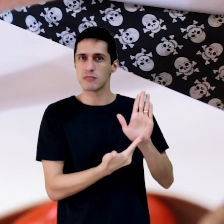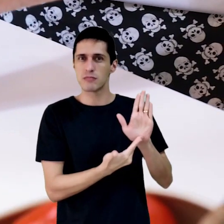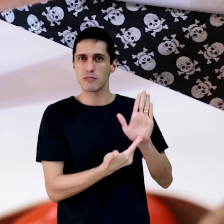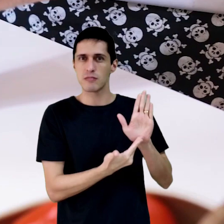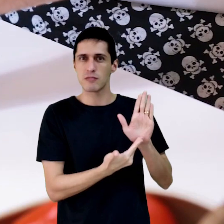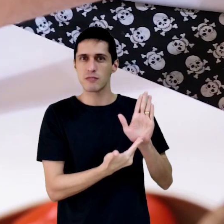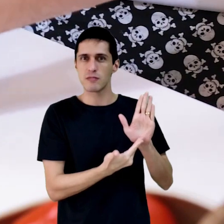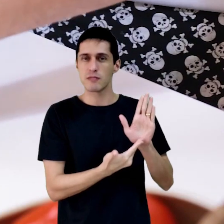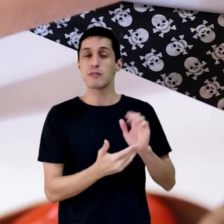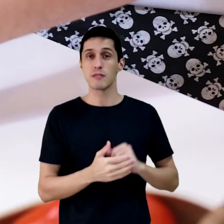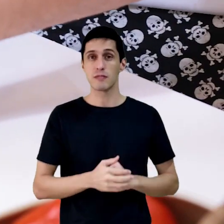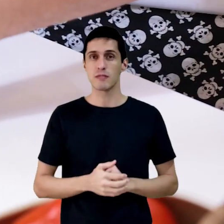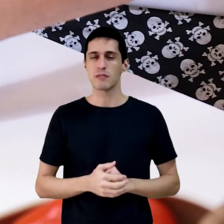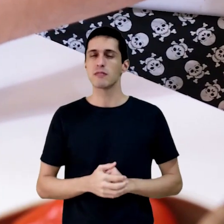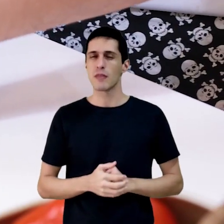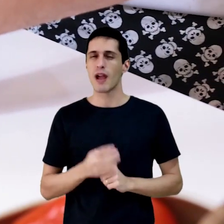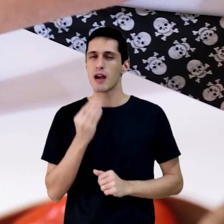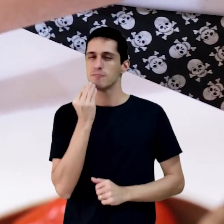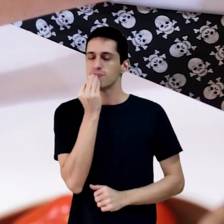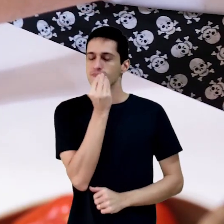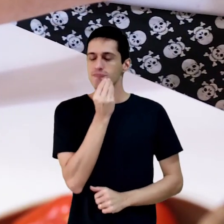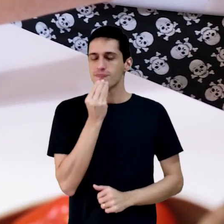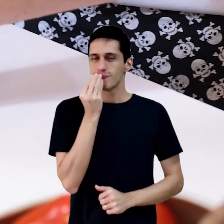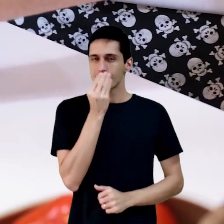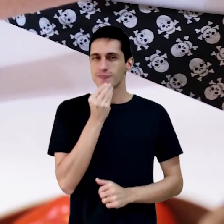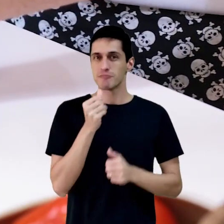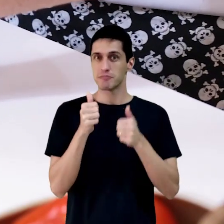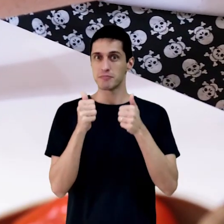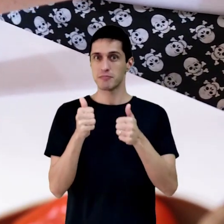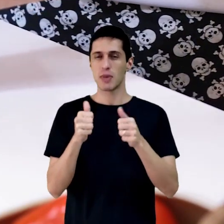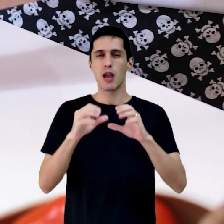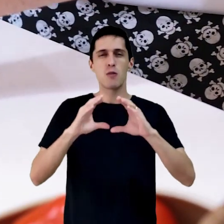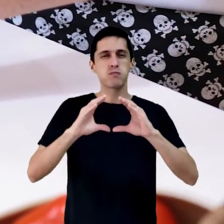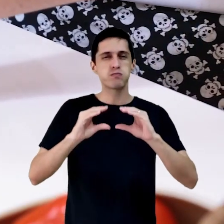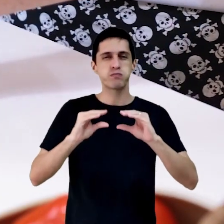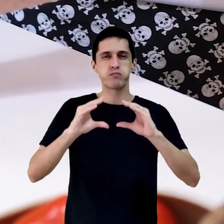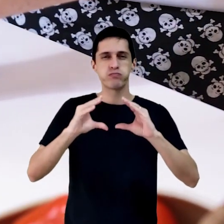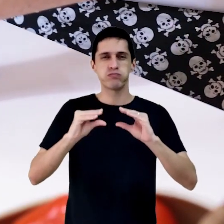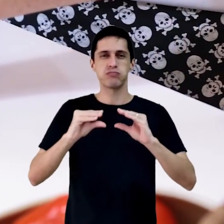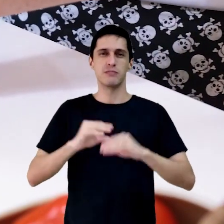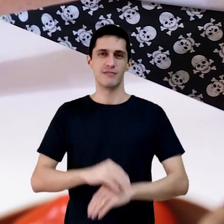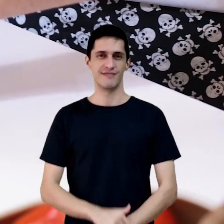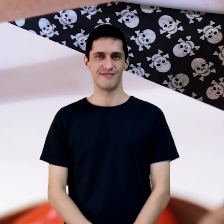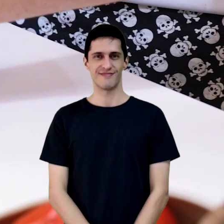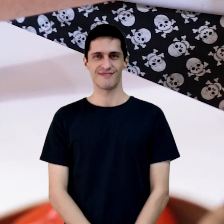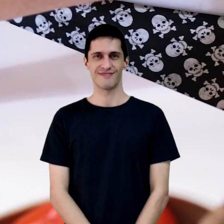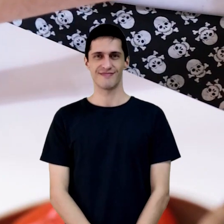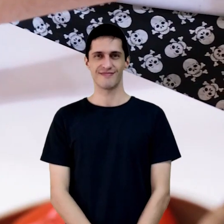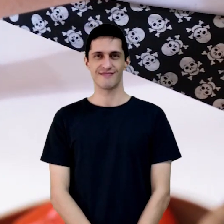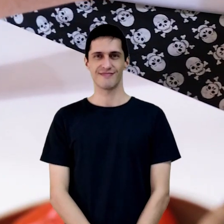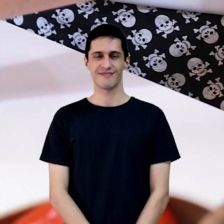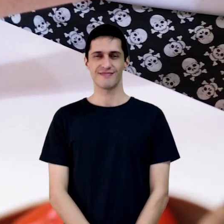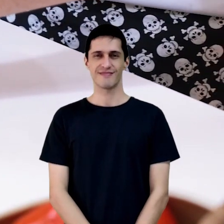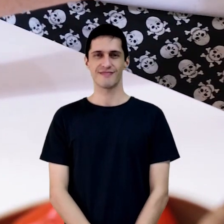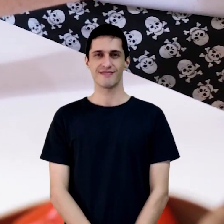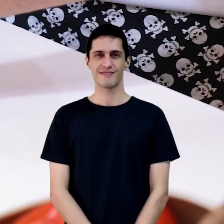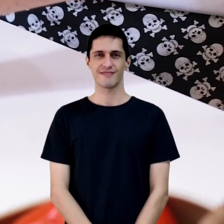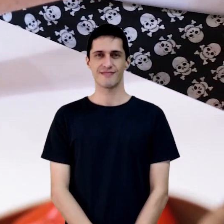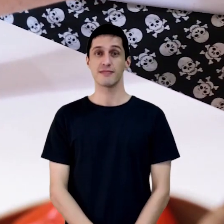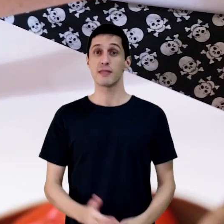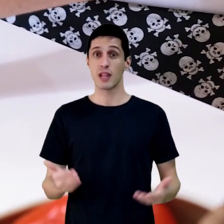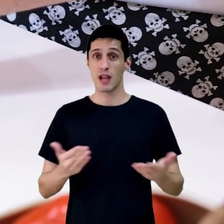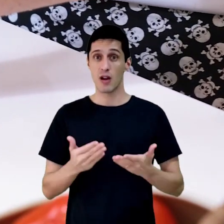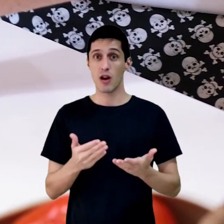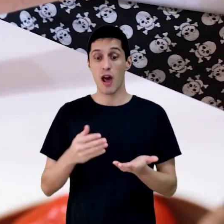Pra o nhoque, ficar um nhoque bem saboroso, bem macio. Então nessa hora, a quantidade